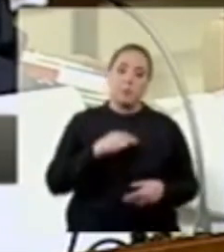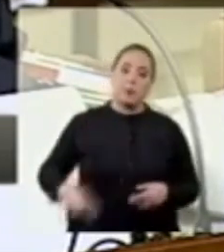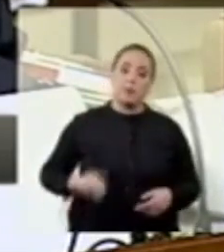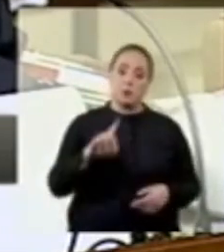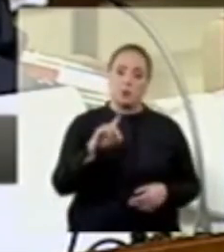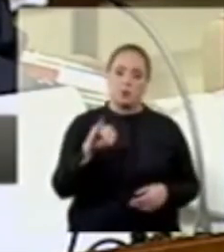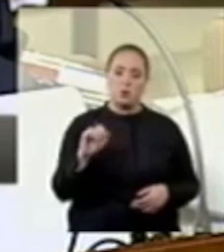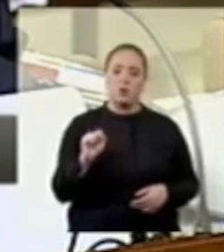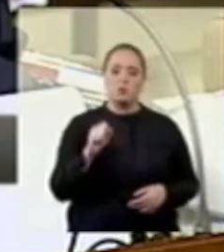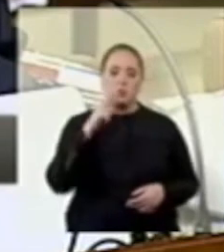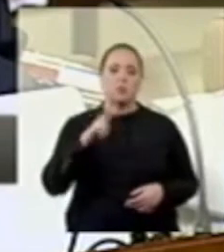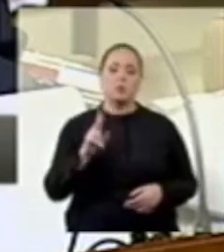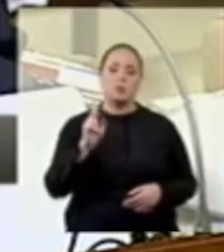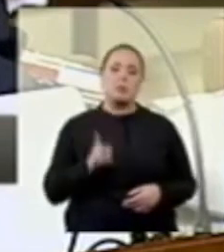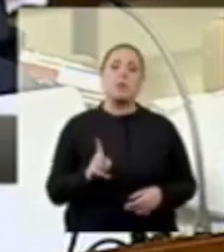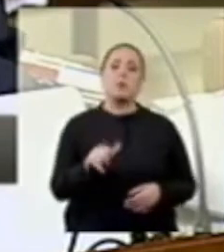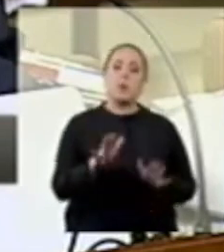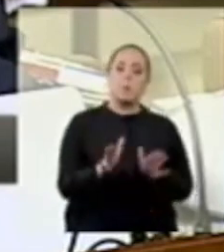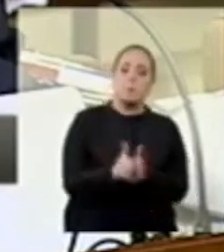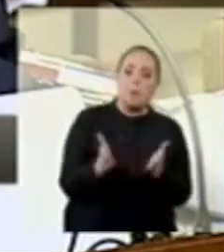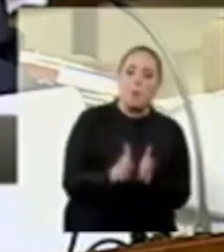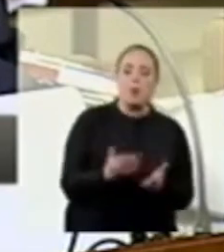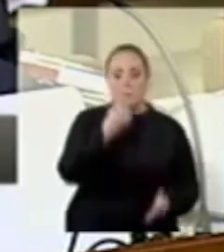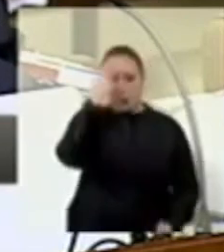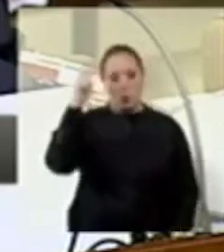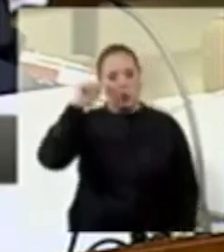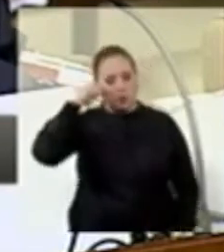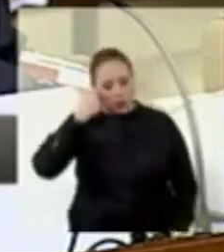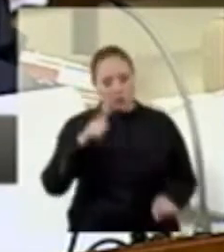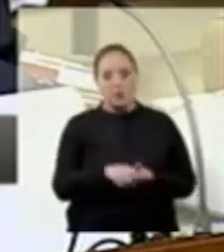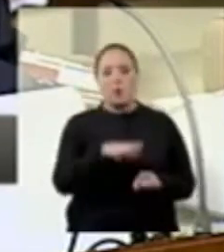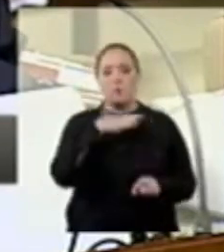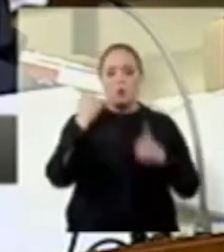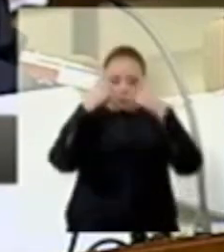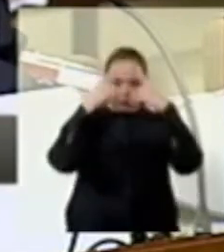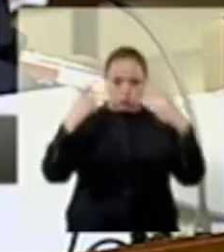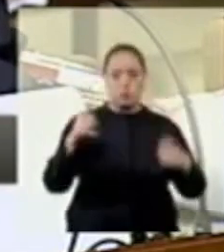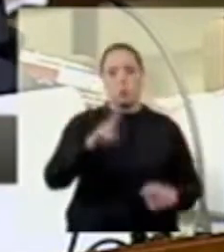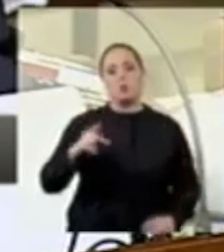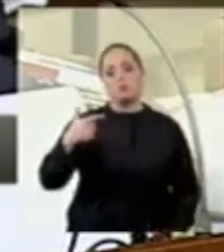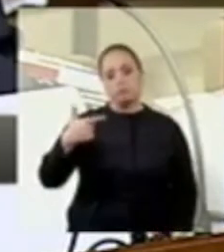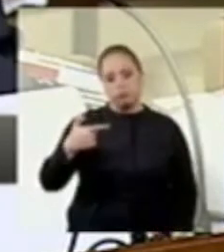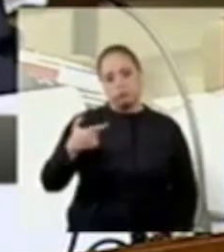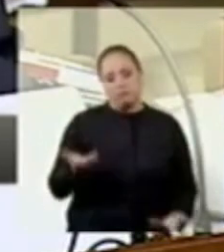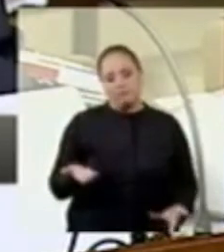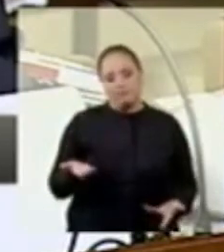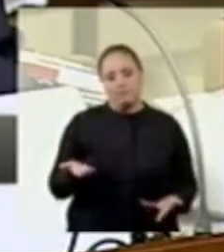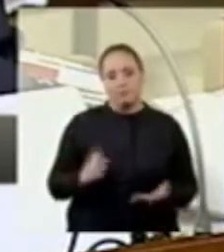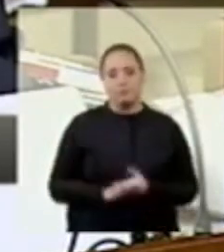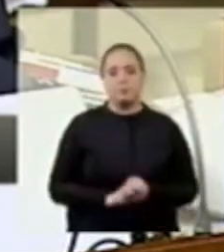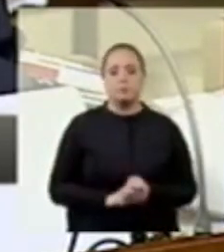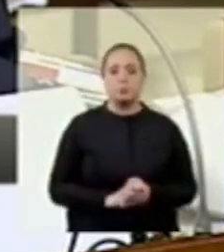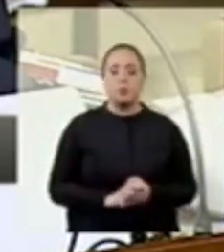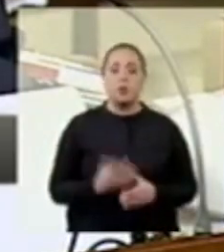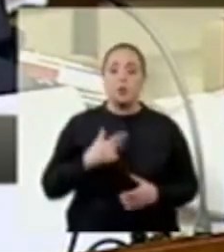pobres negros e e geralmente morte violenta por arma de fogo é uma tragédia brasileira e o que é preciso